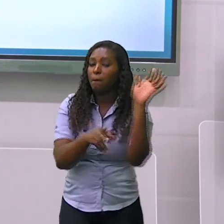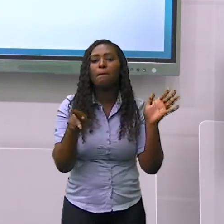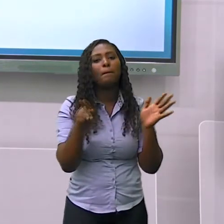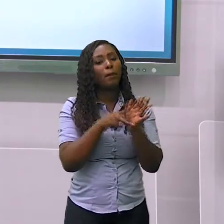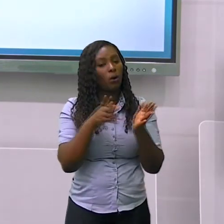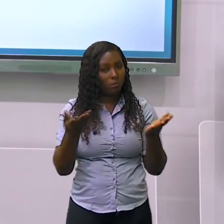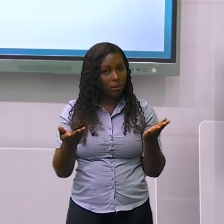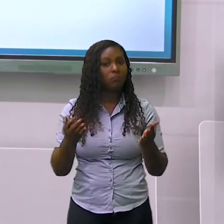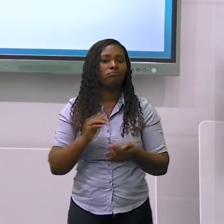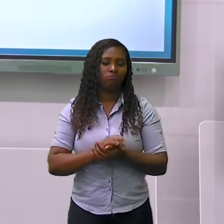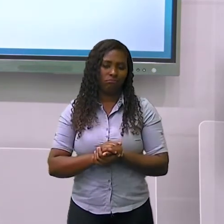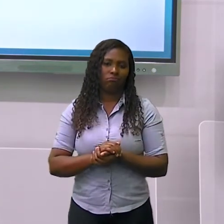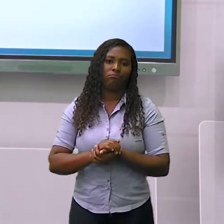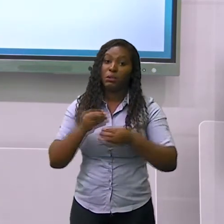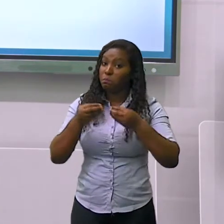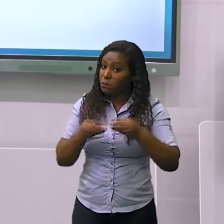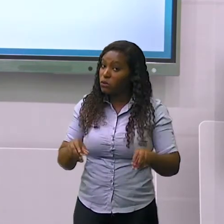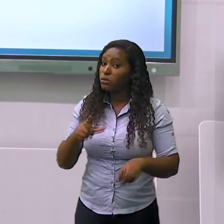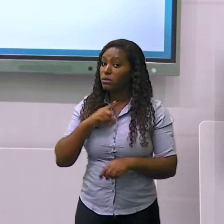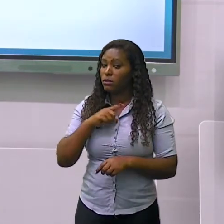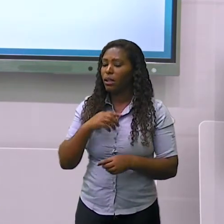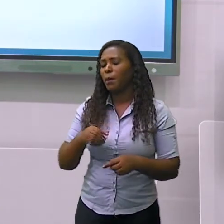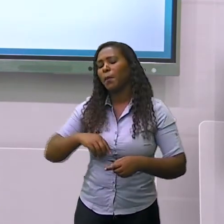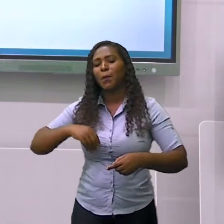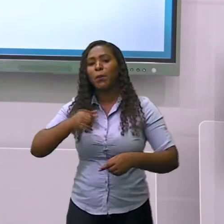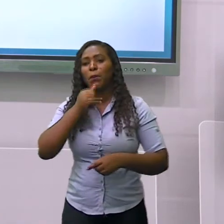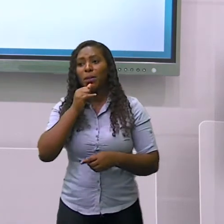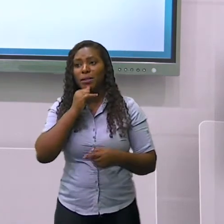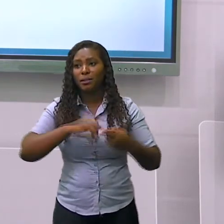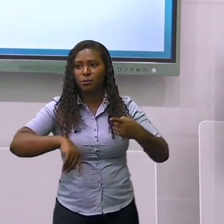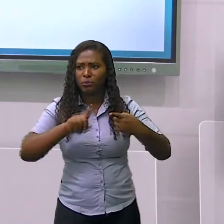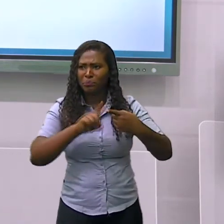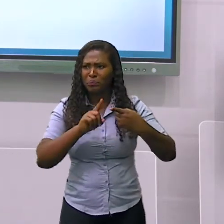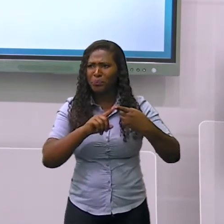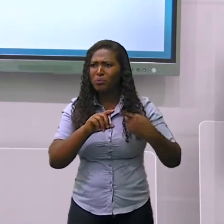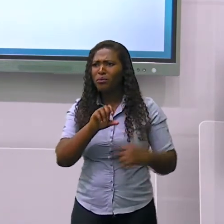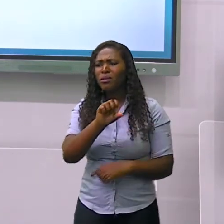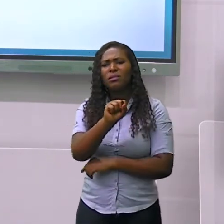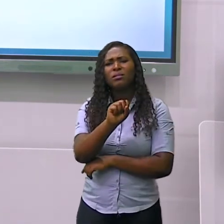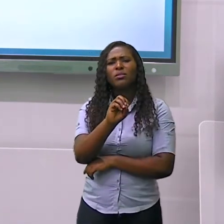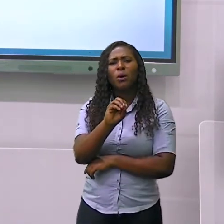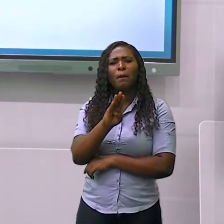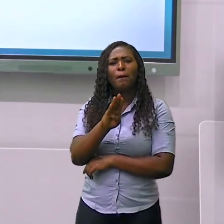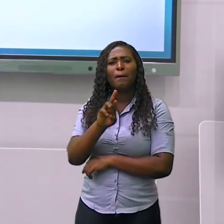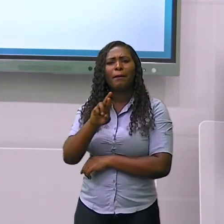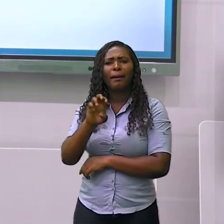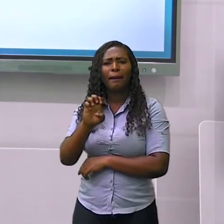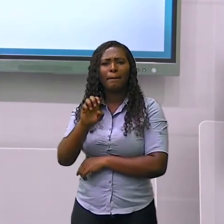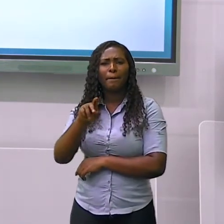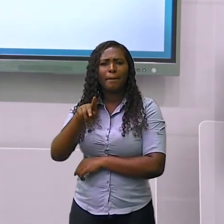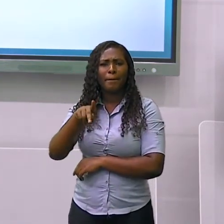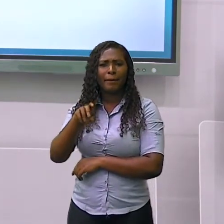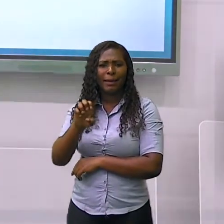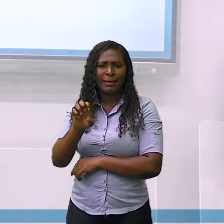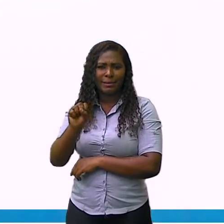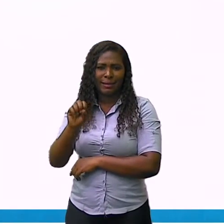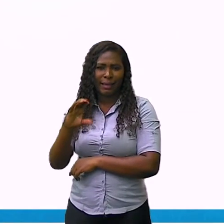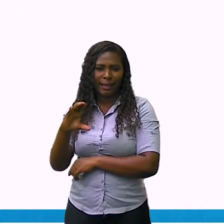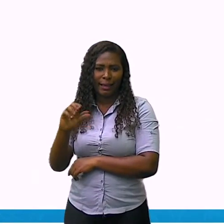falamos, por exemplo, em sobrepesca, é preciso você compreender que ela ocorre quando